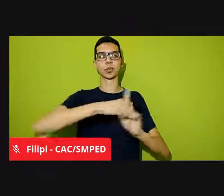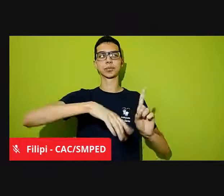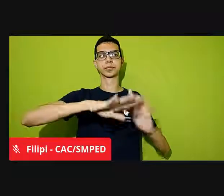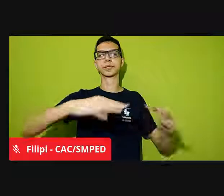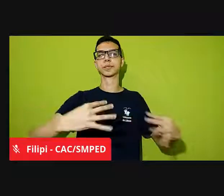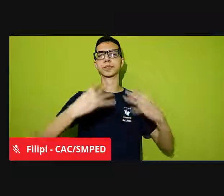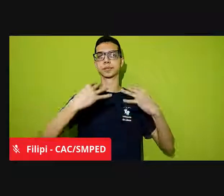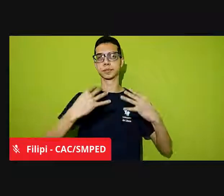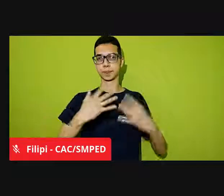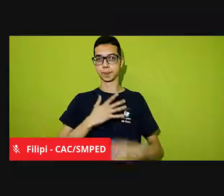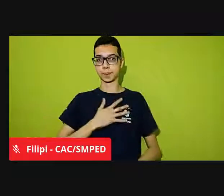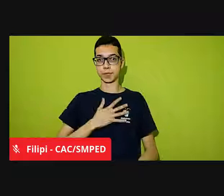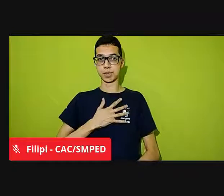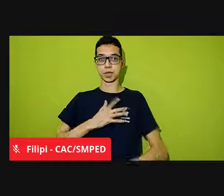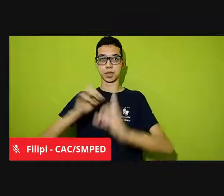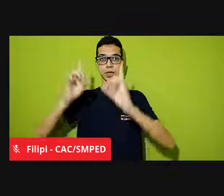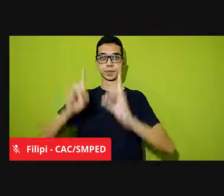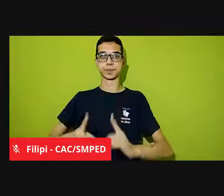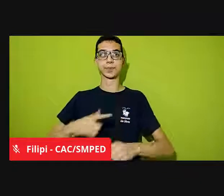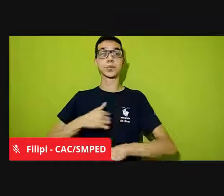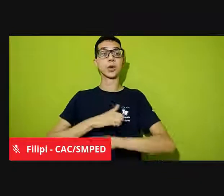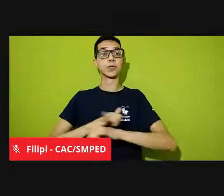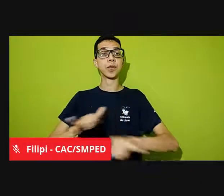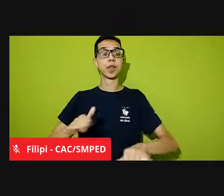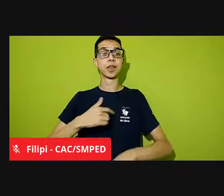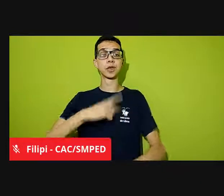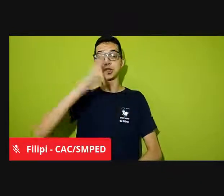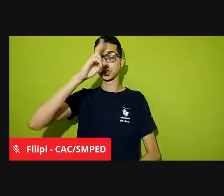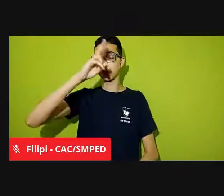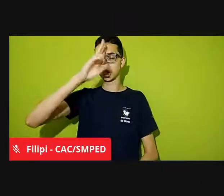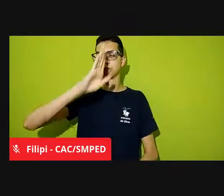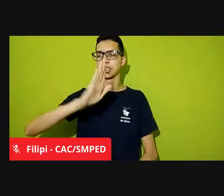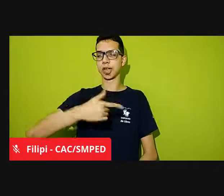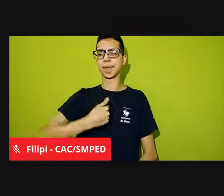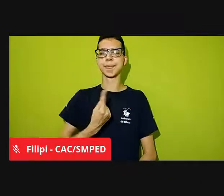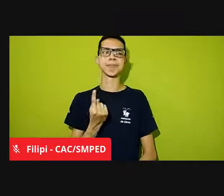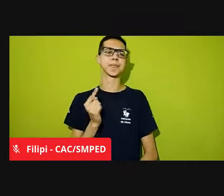dimensão a partir. Eu conto essa história mil vezes. Quem já me viu.